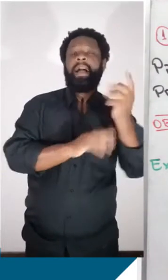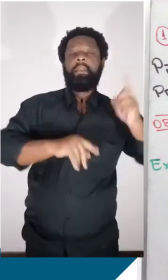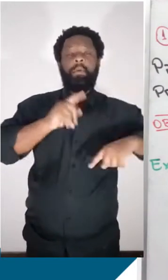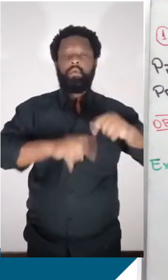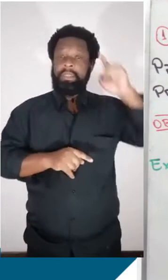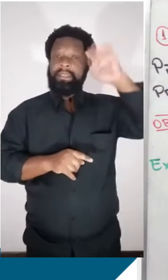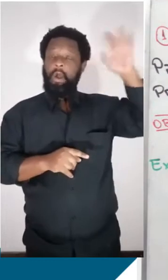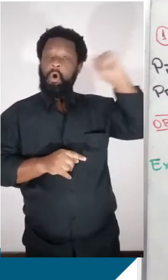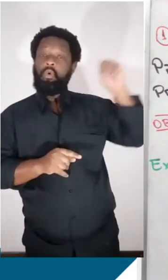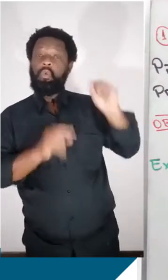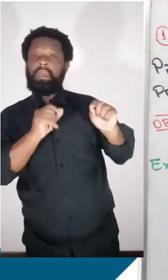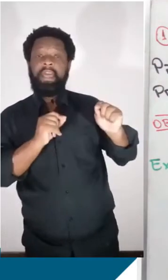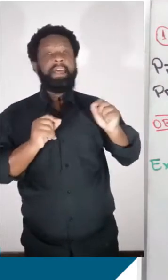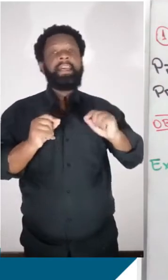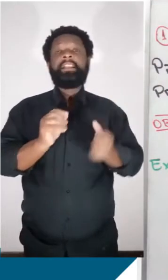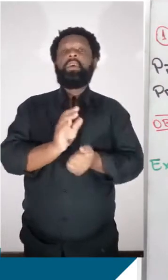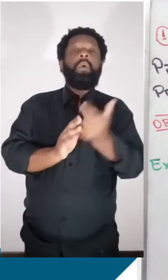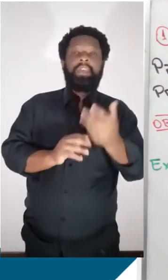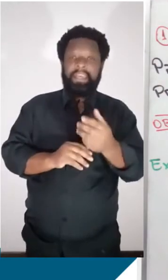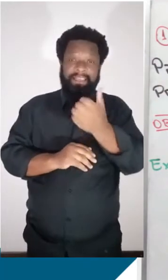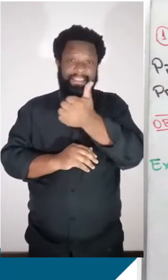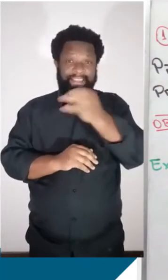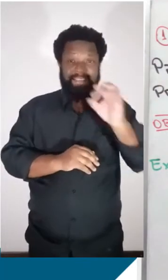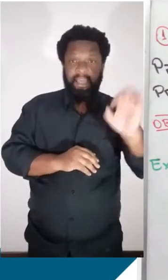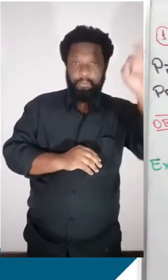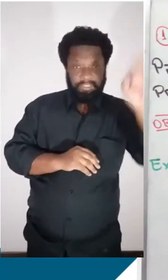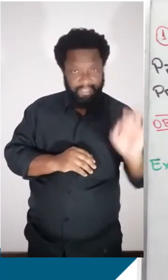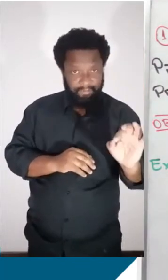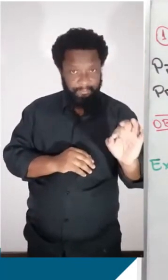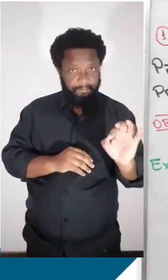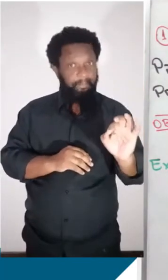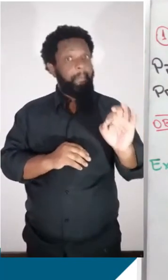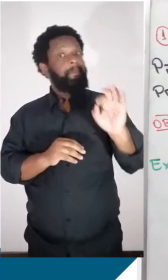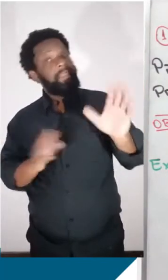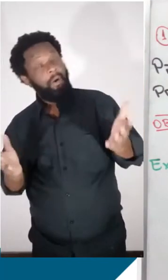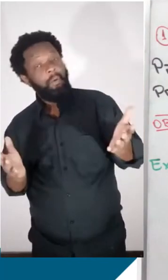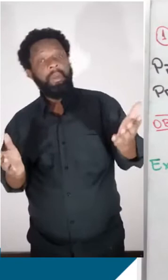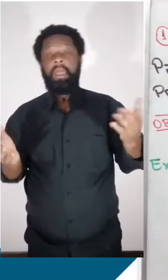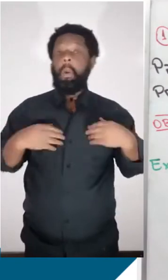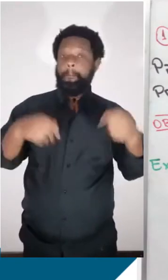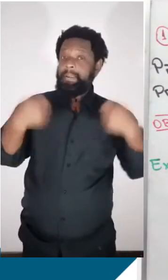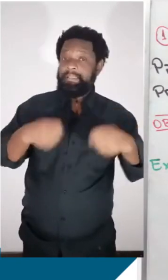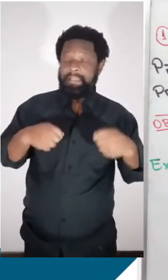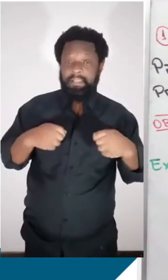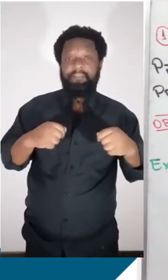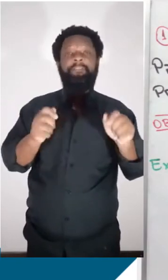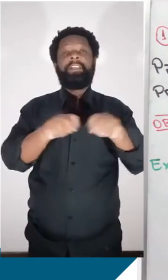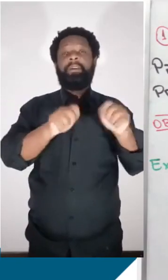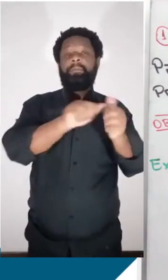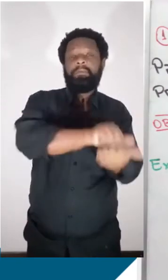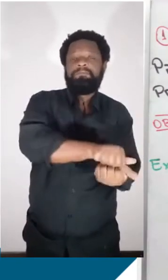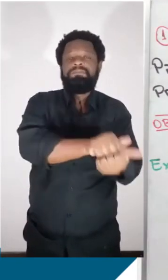teórico, ou seja, um produto para um rendimento de 100%, desculpa. 100%. Então, eu